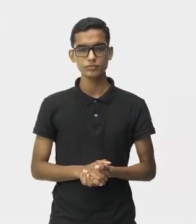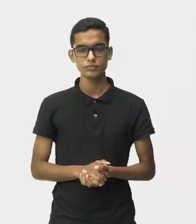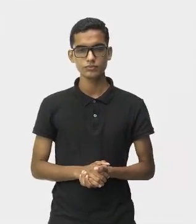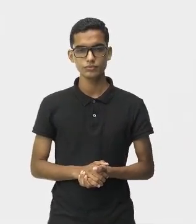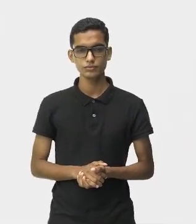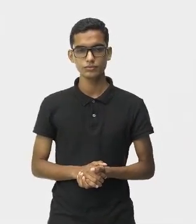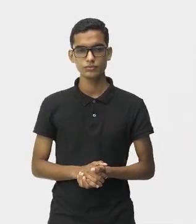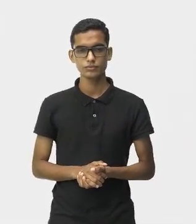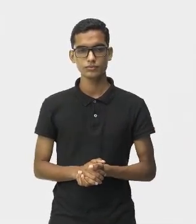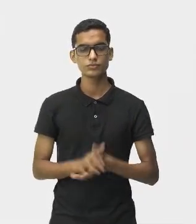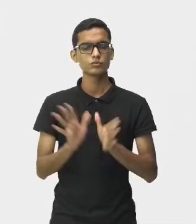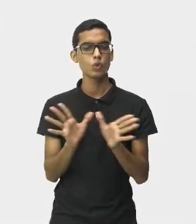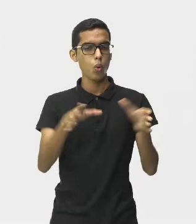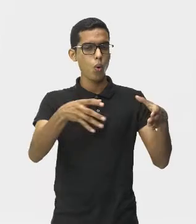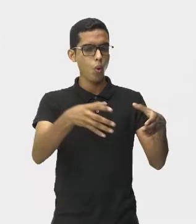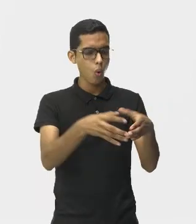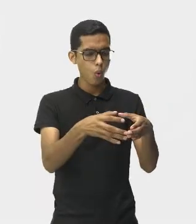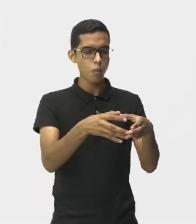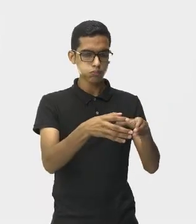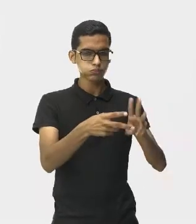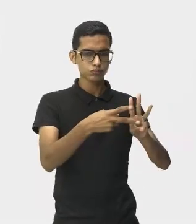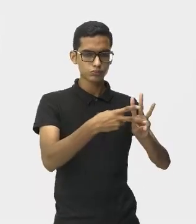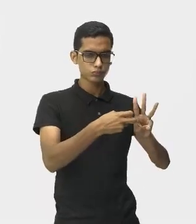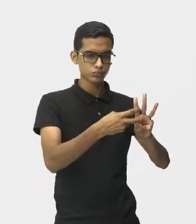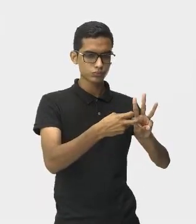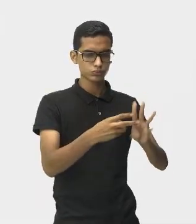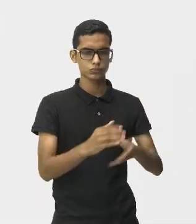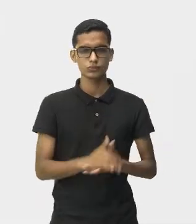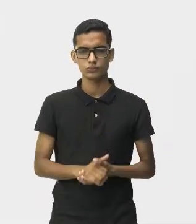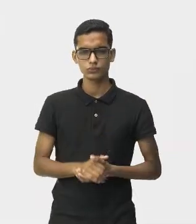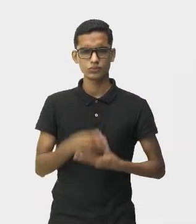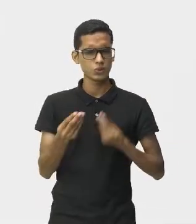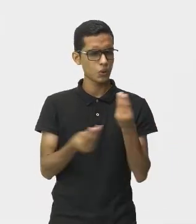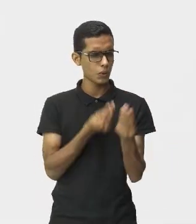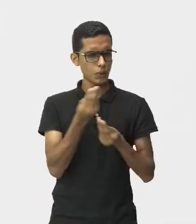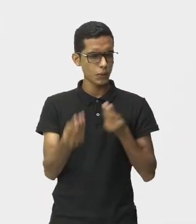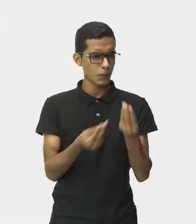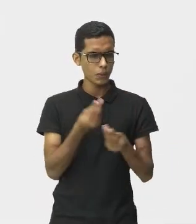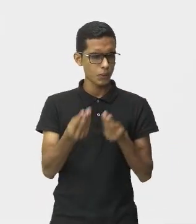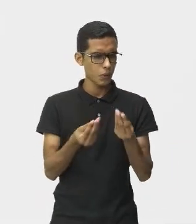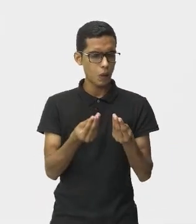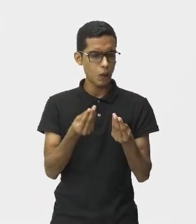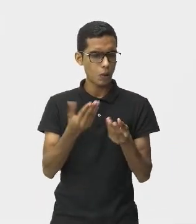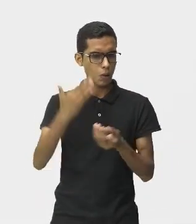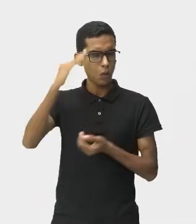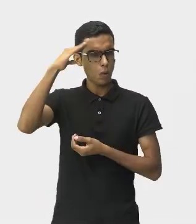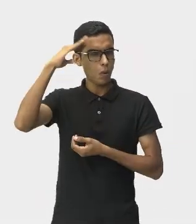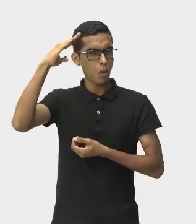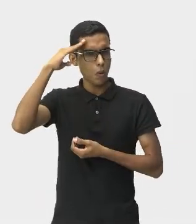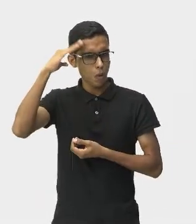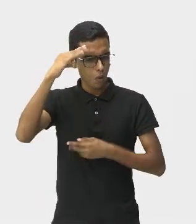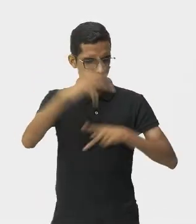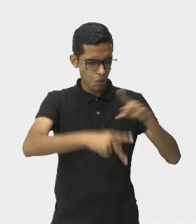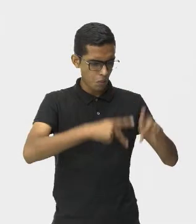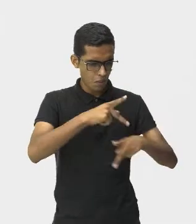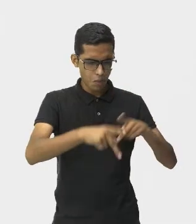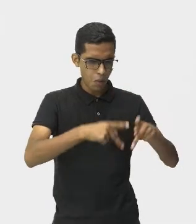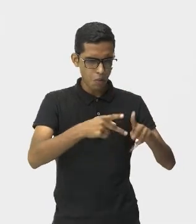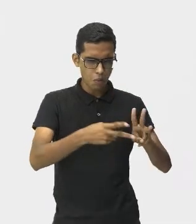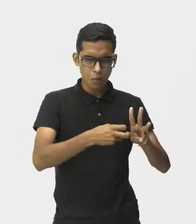Vamos continuar falando do corpo efetivo de indígenas. Como é que se deu essa militarização dos povos